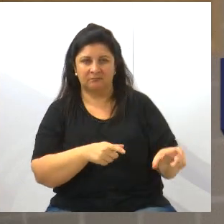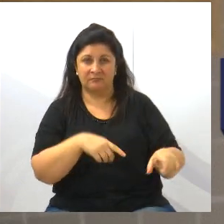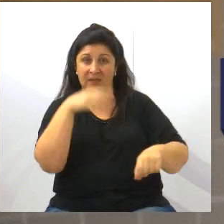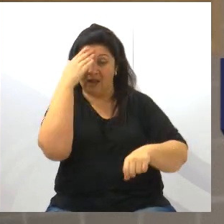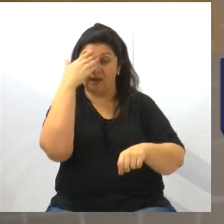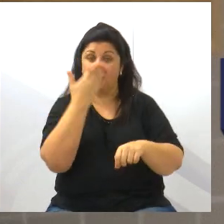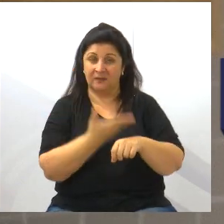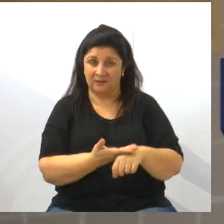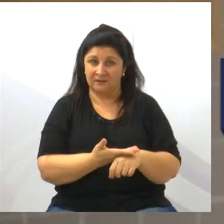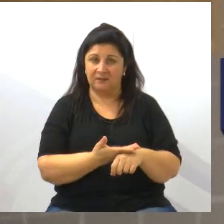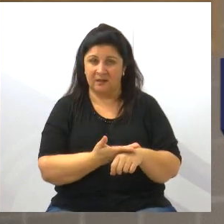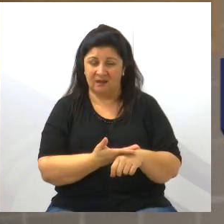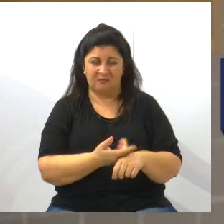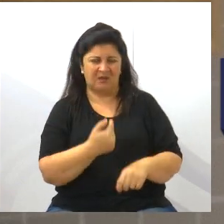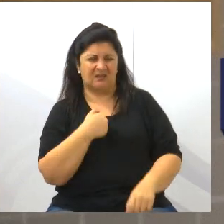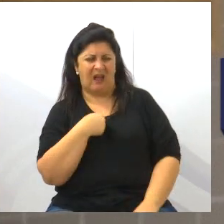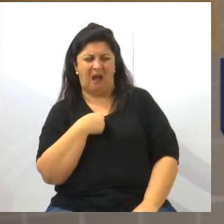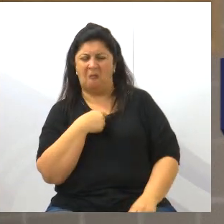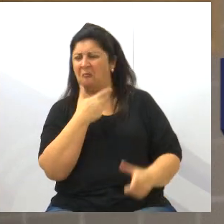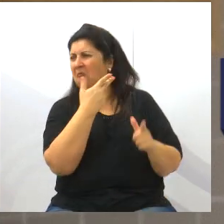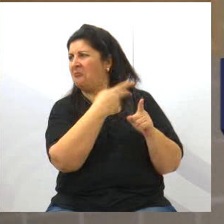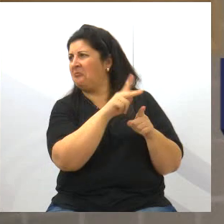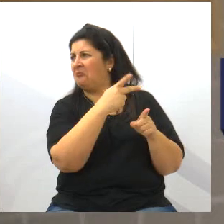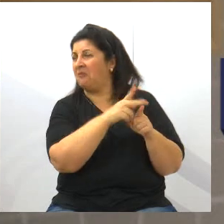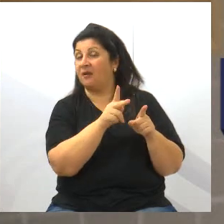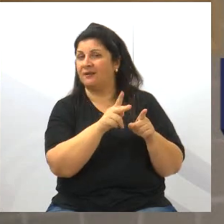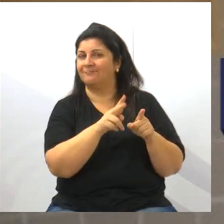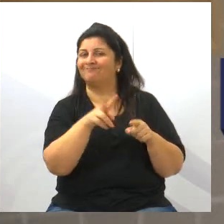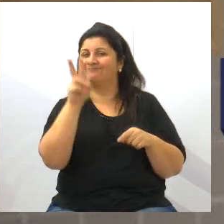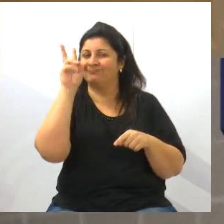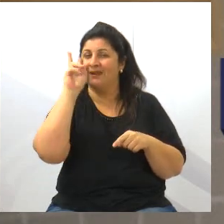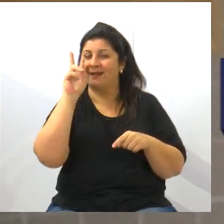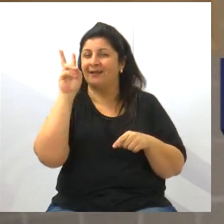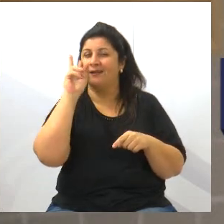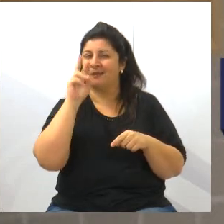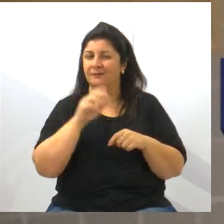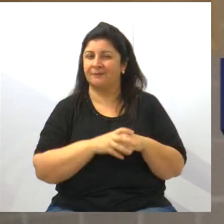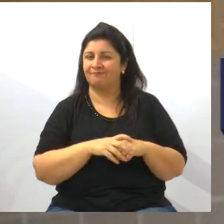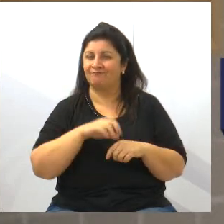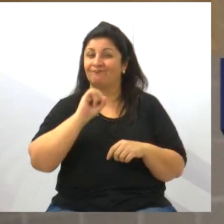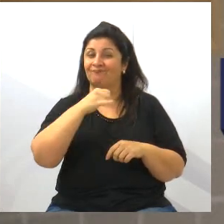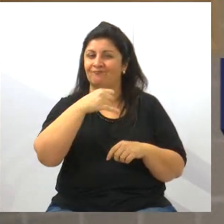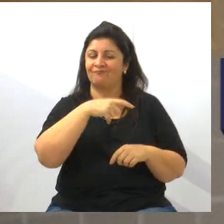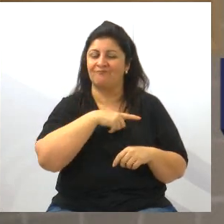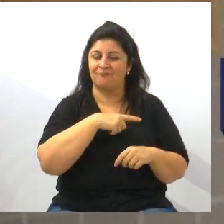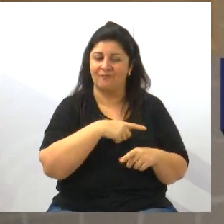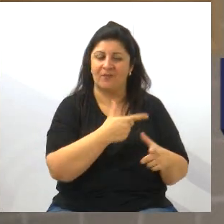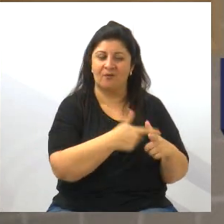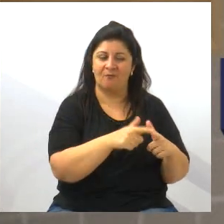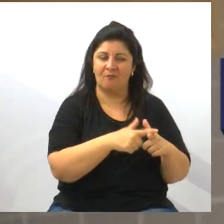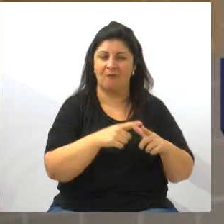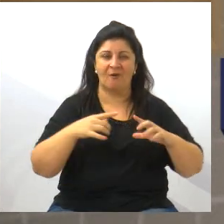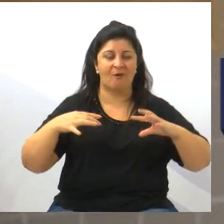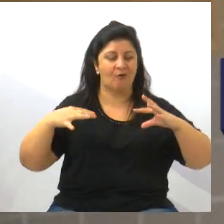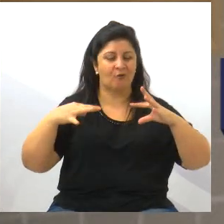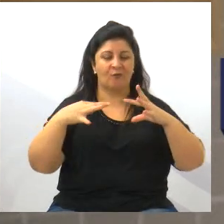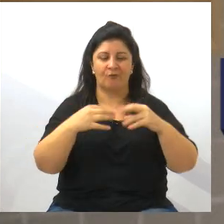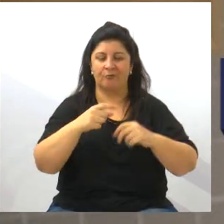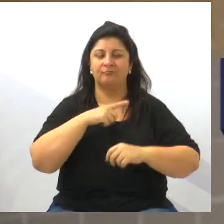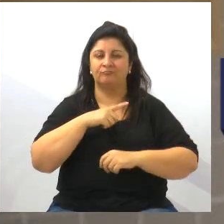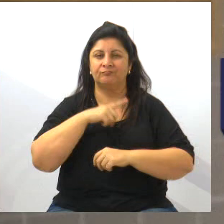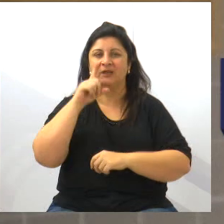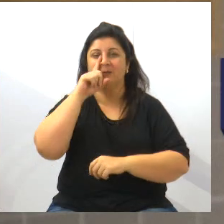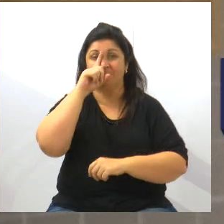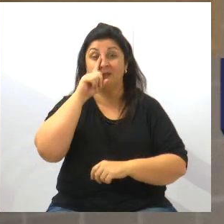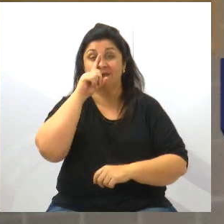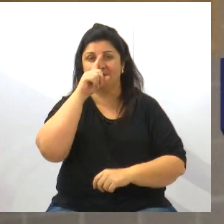que o problema não lhe diz respeito, lembre-se que quando há uma ratoeira em casa, toda a fazenda corre o risco.